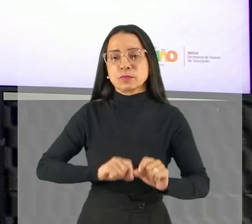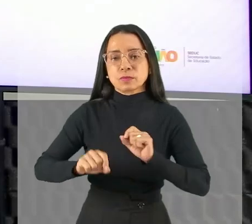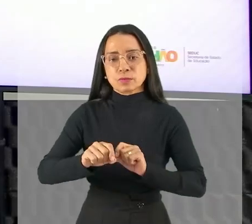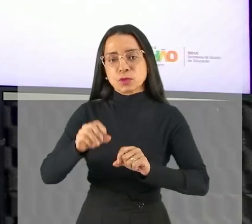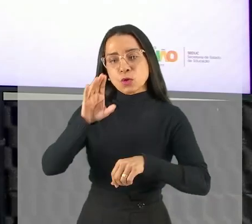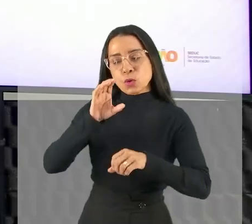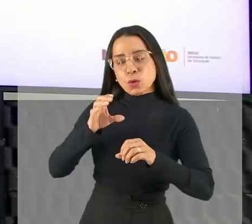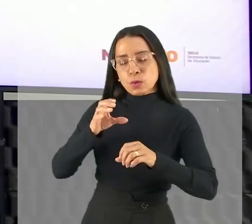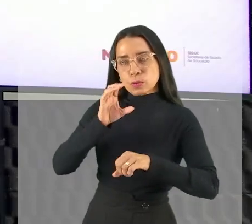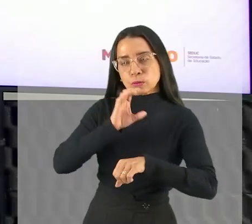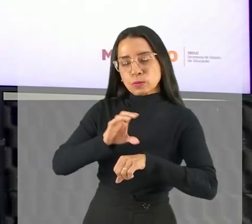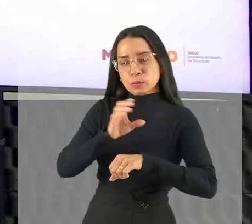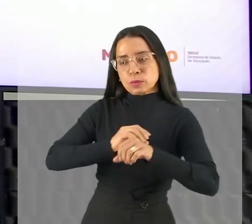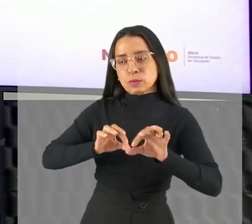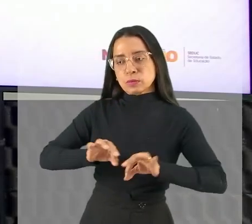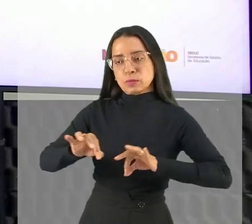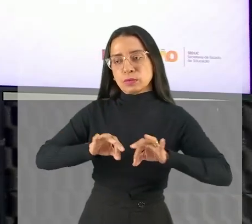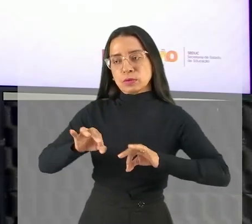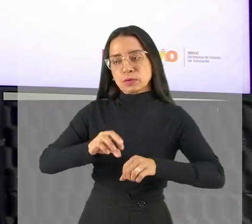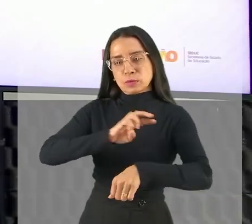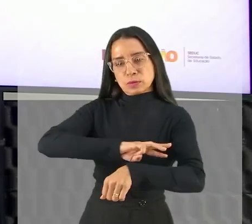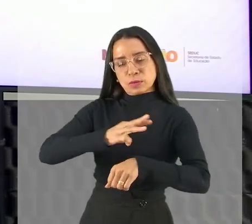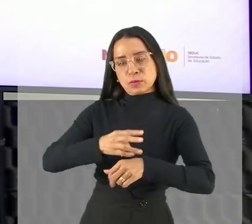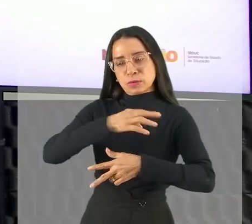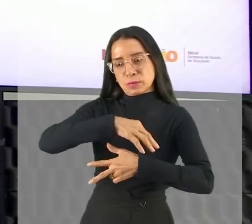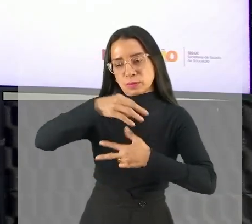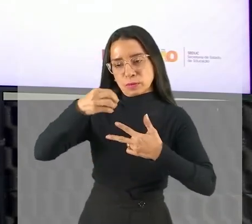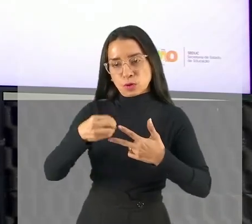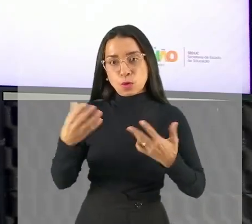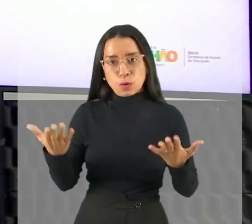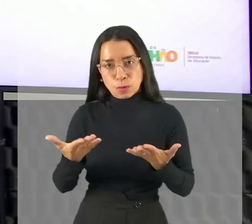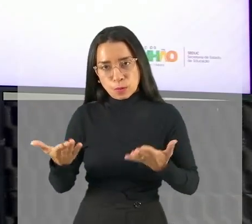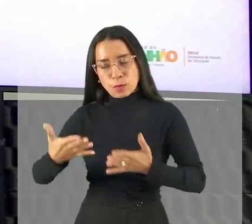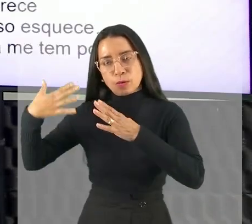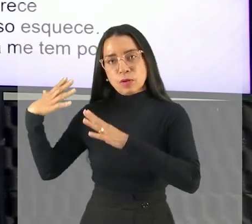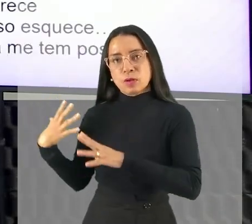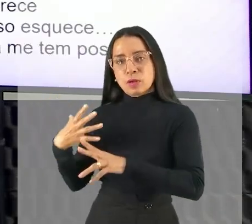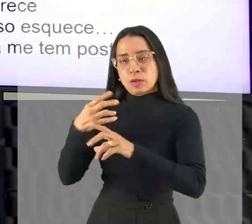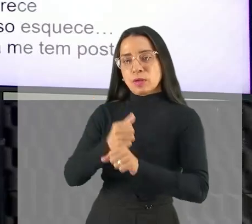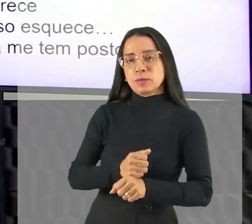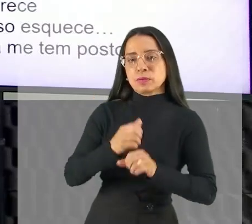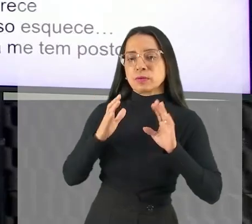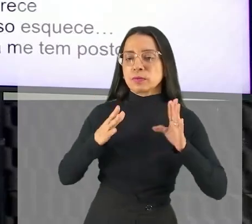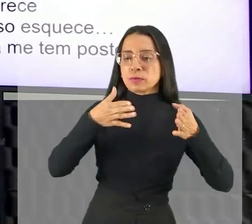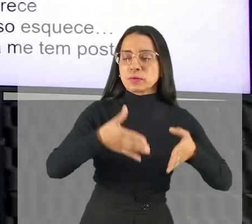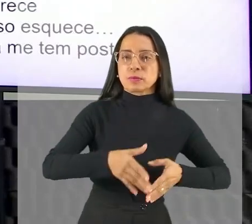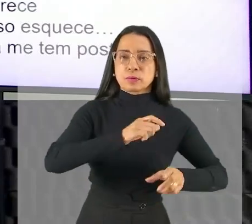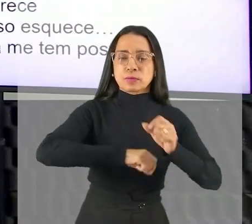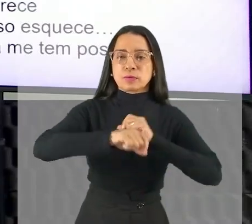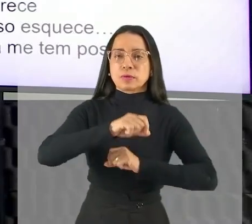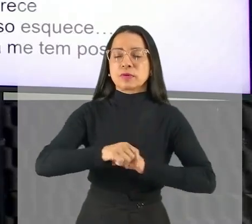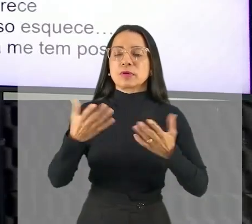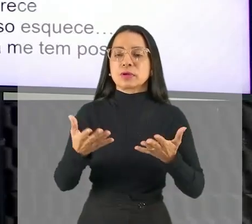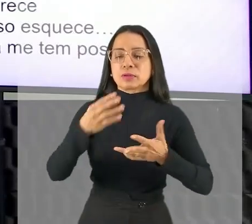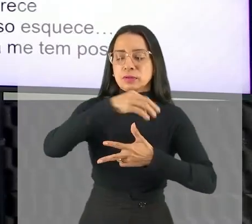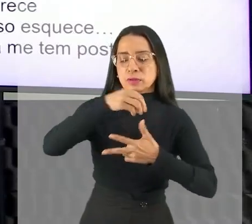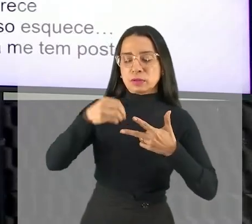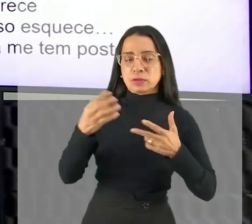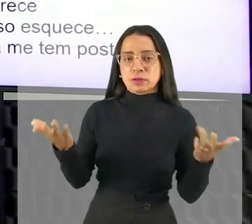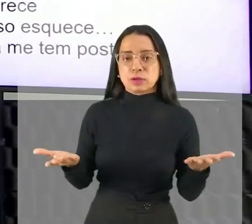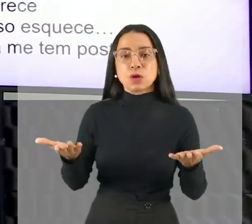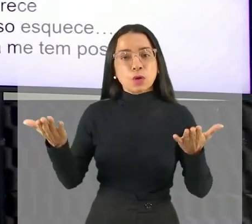Enem, e a gente vai continuar a revisão voltada para o Enem. E para este bloco, né, de questões, a gente vai tratar um pouquinho